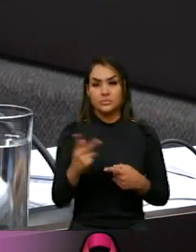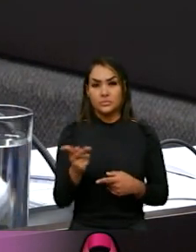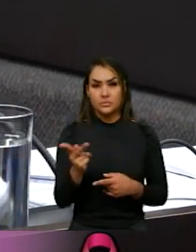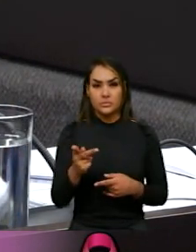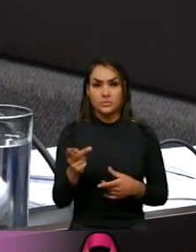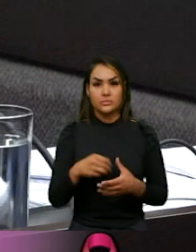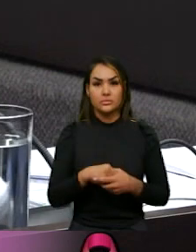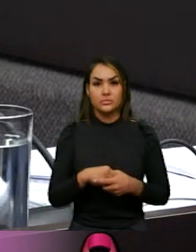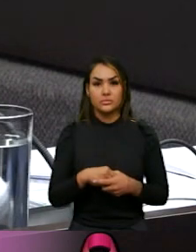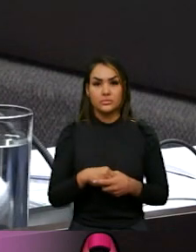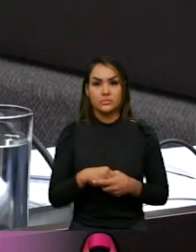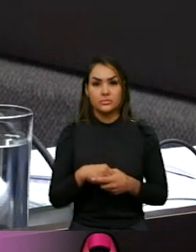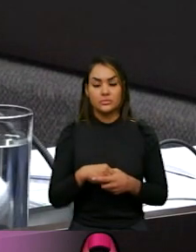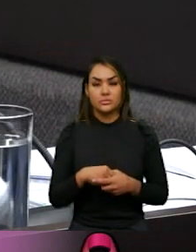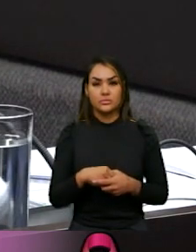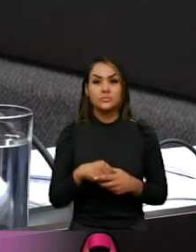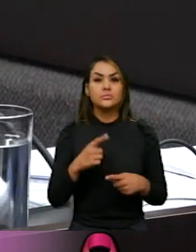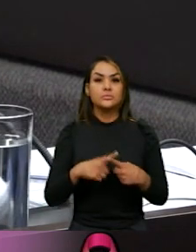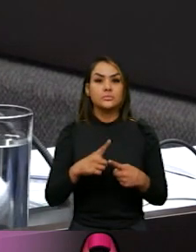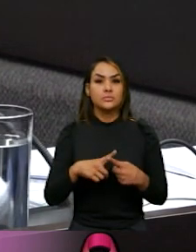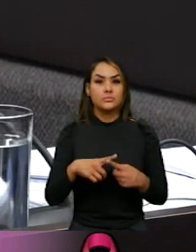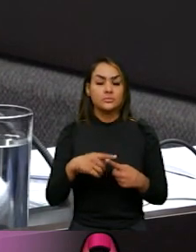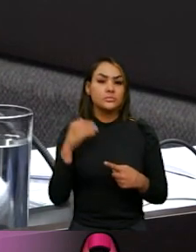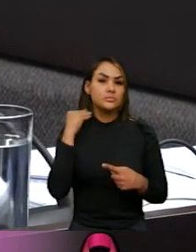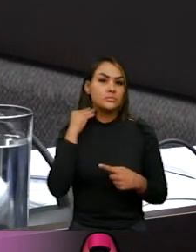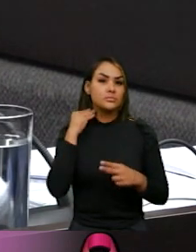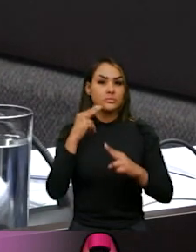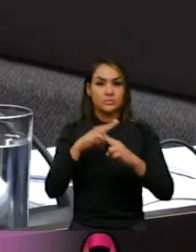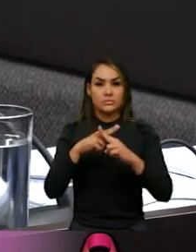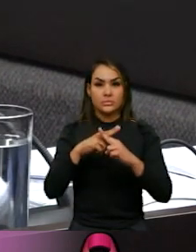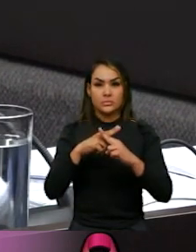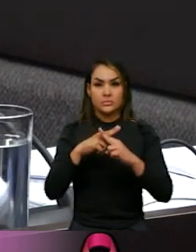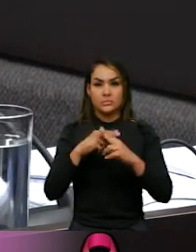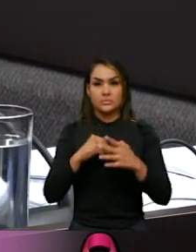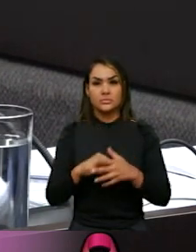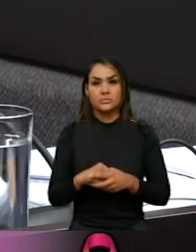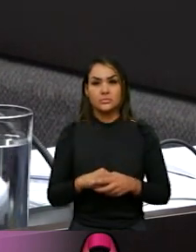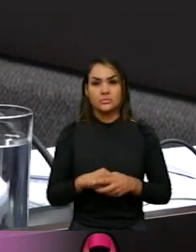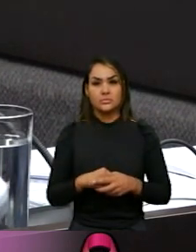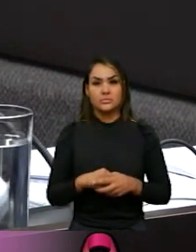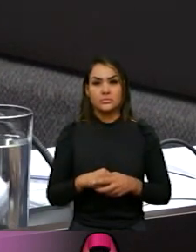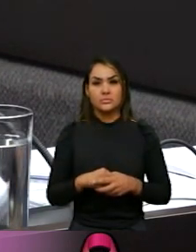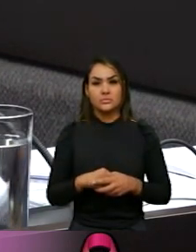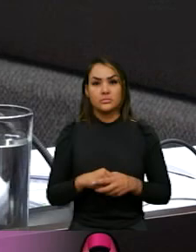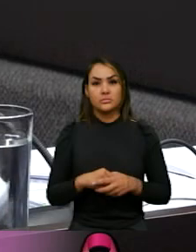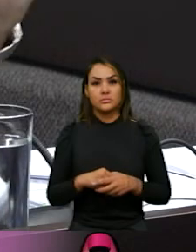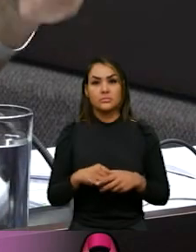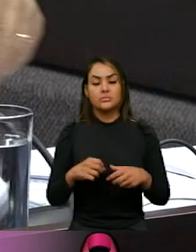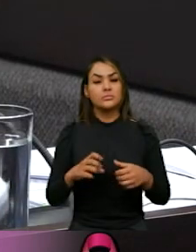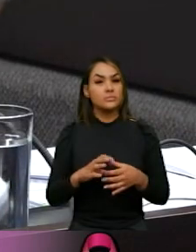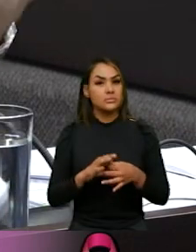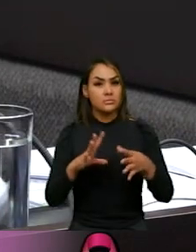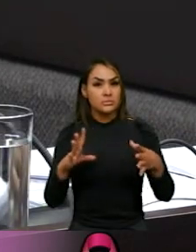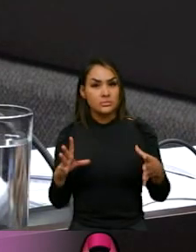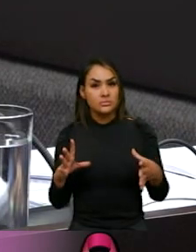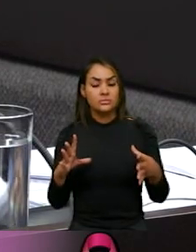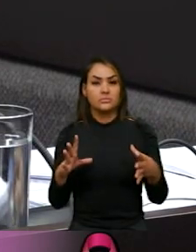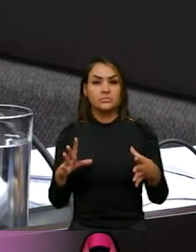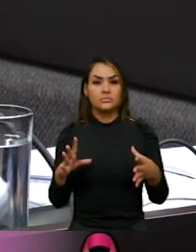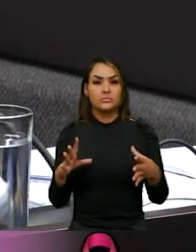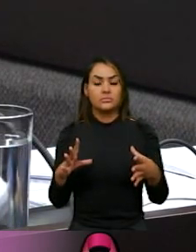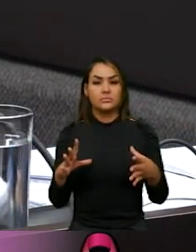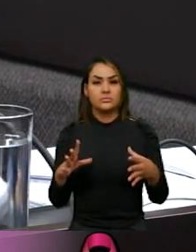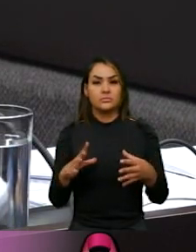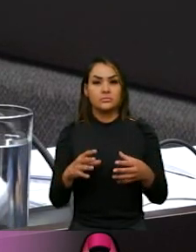que dos dois bancos? Porque o da Caixa Econômica Federal pode estar já extinguindo, que vai para os estados, enfim,